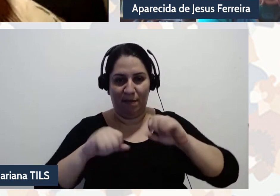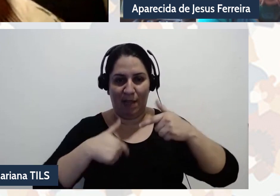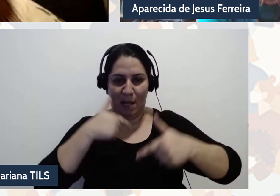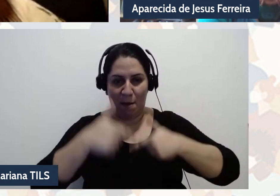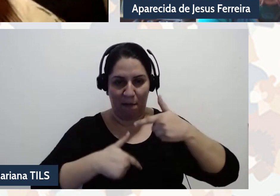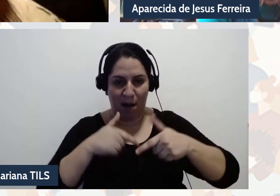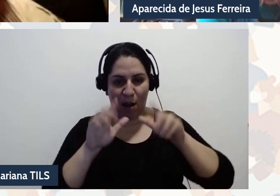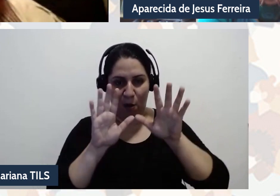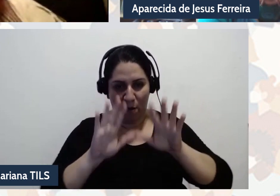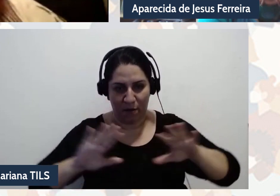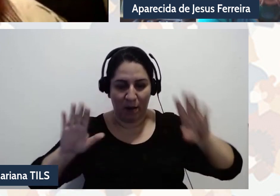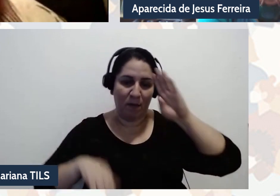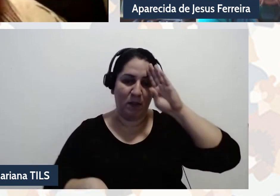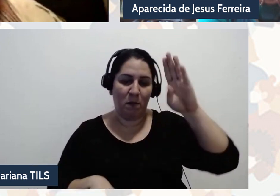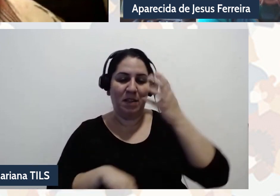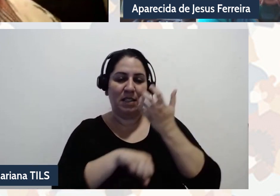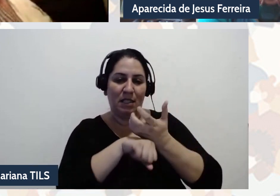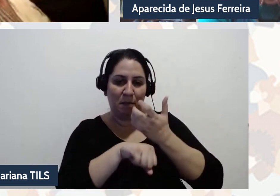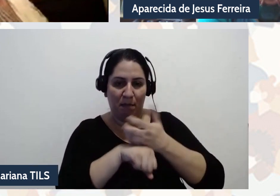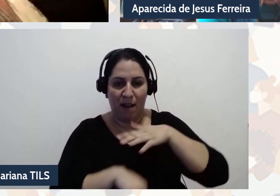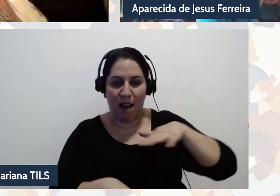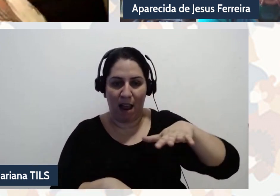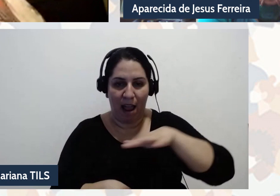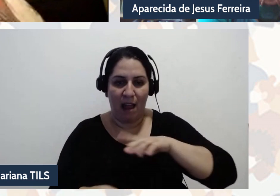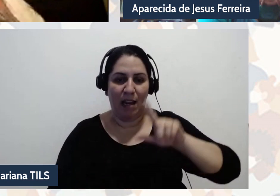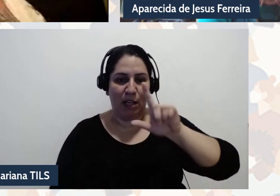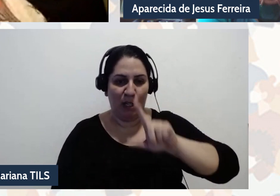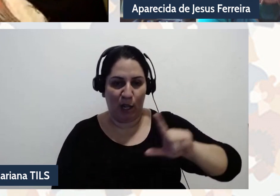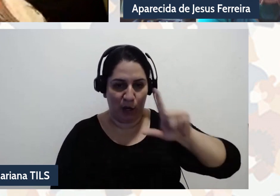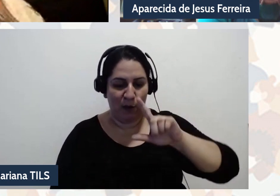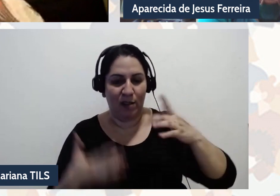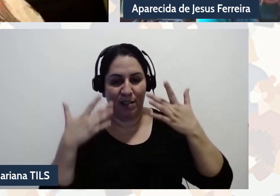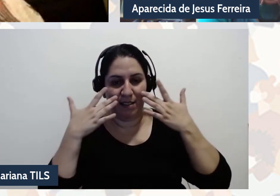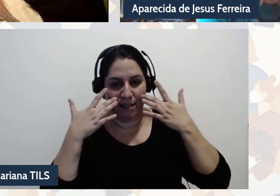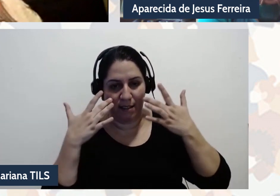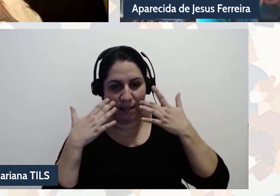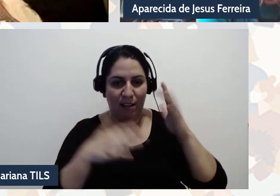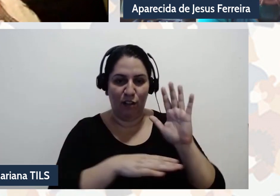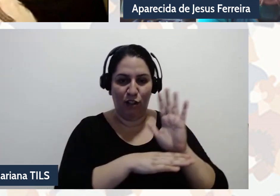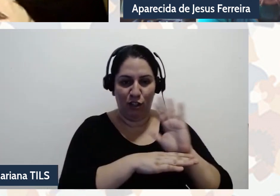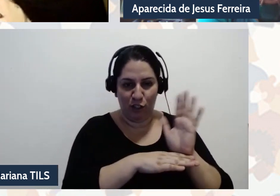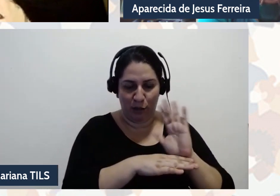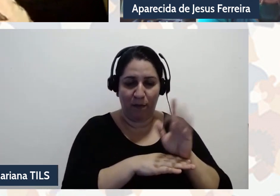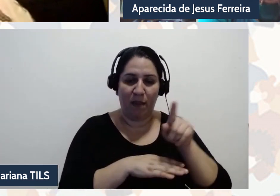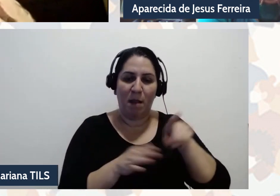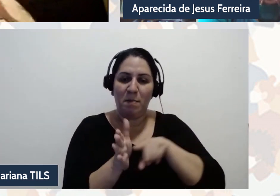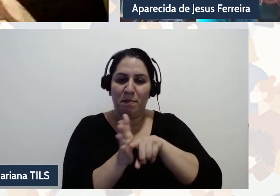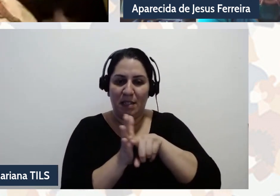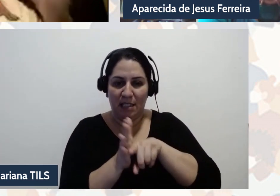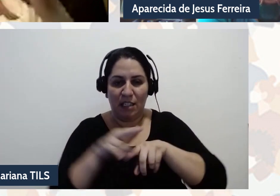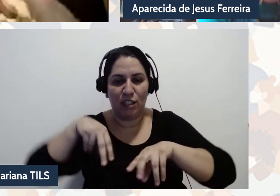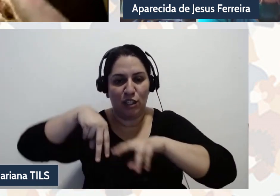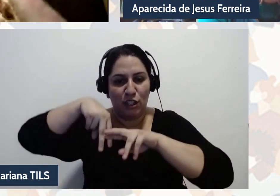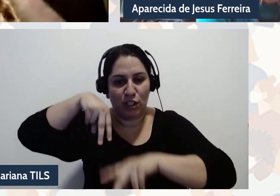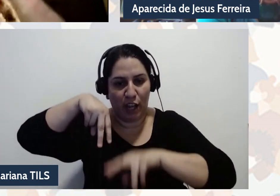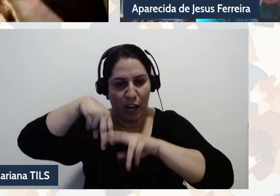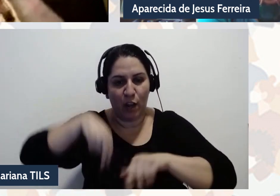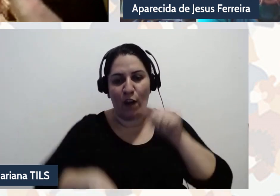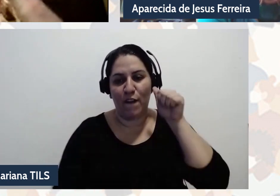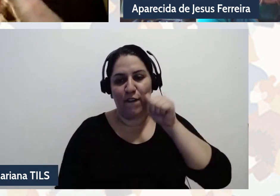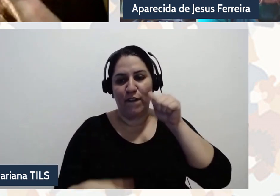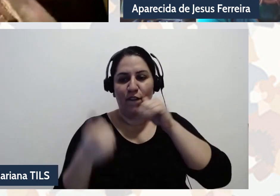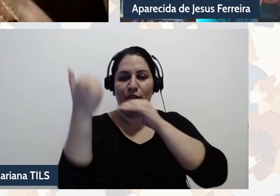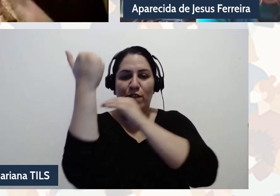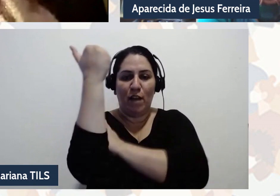disciplinas ligadas à literatura, cinema e teatro. Pesquisa sobre gênero, feminismo,